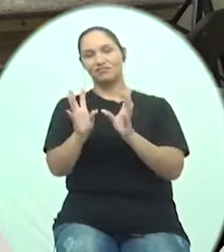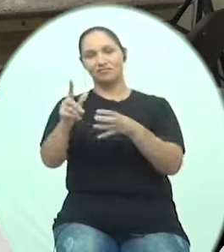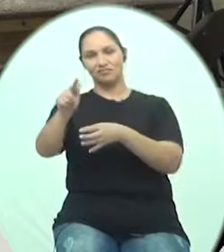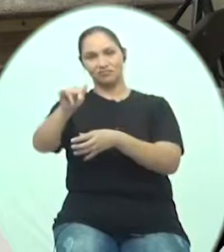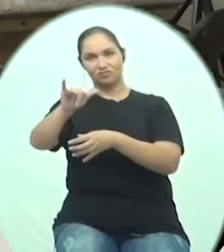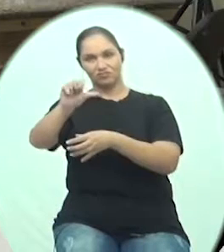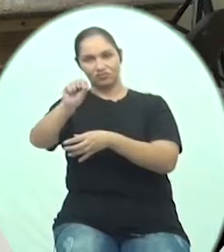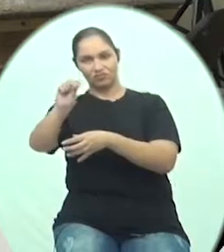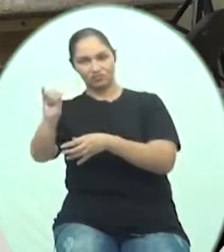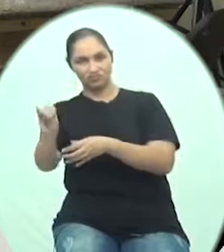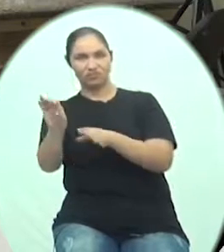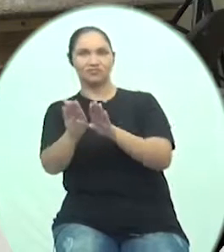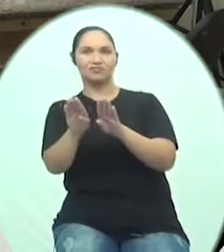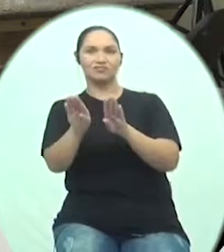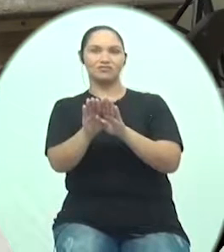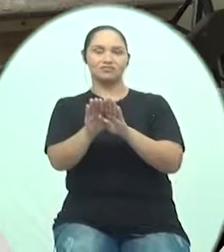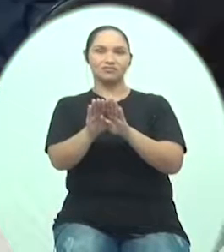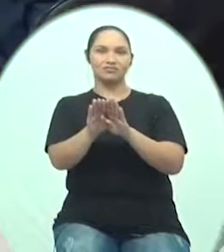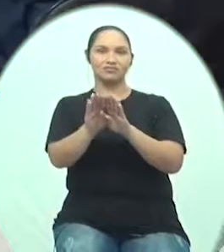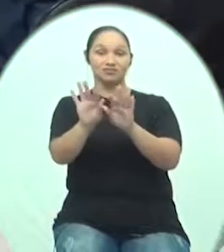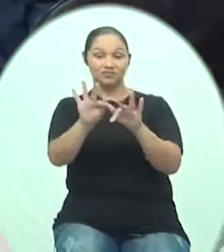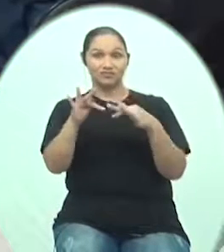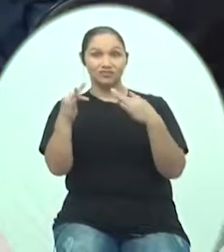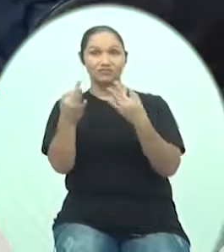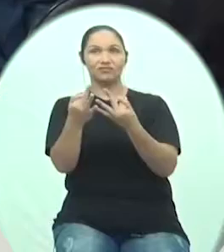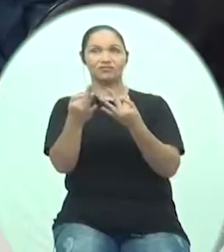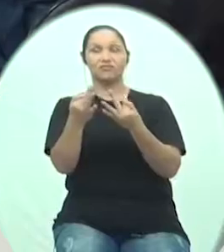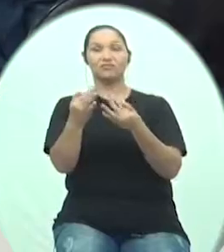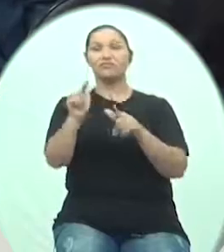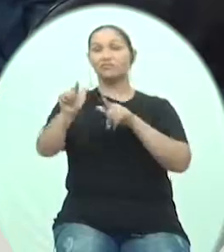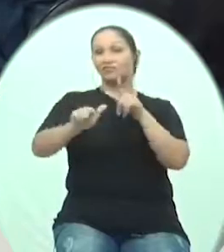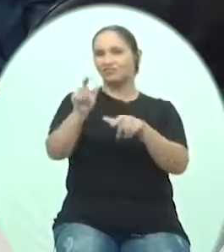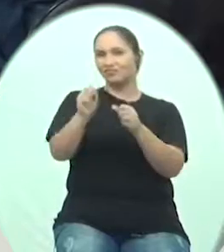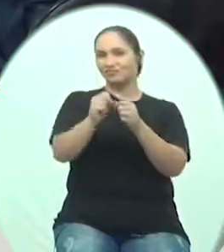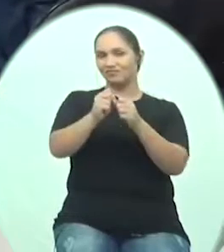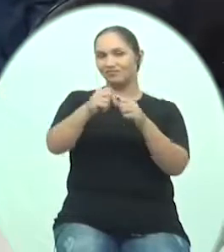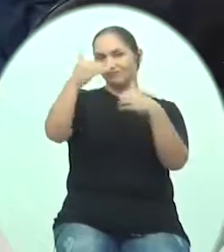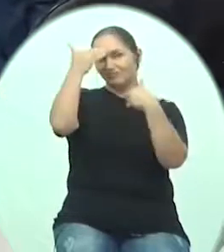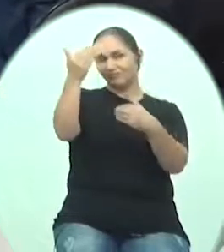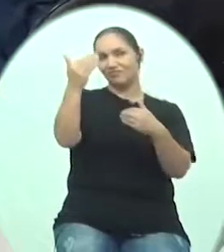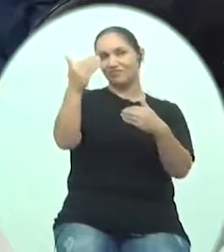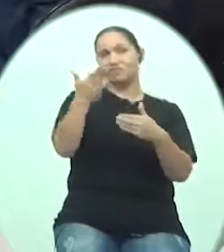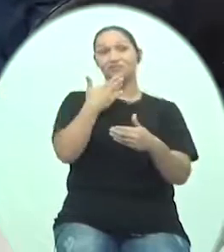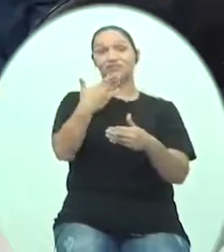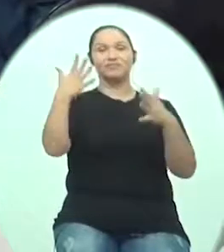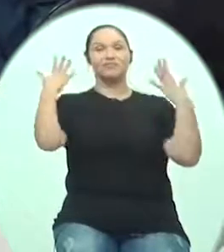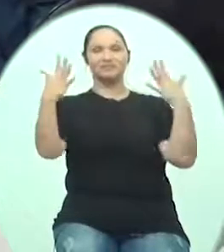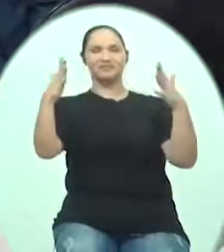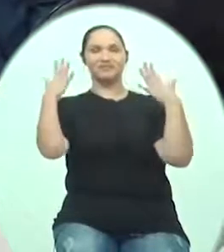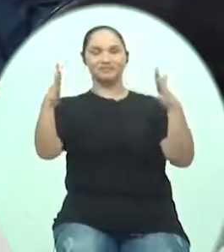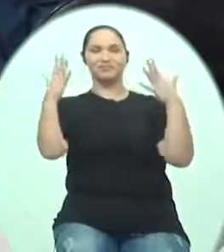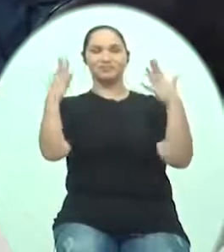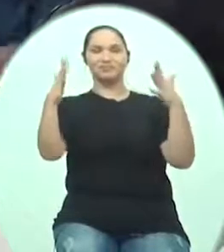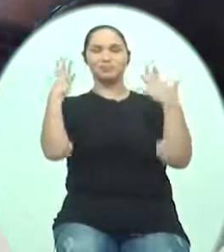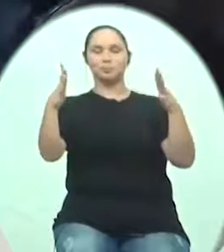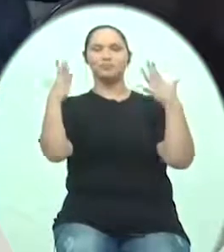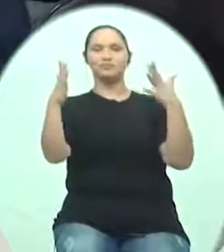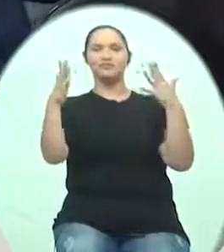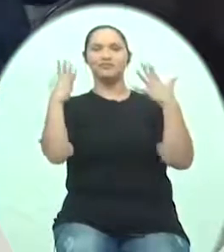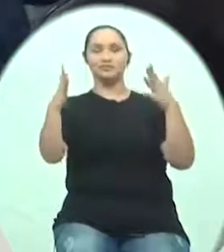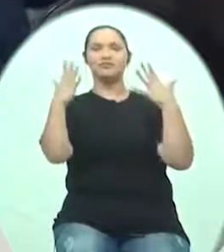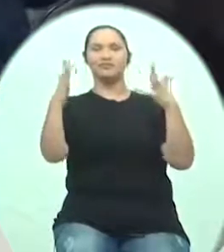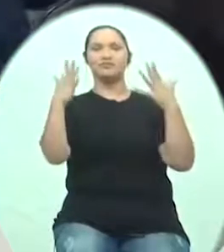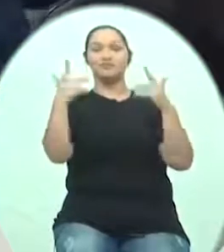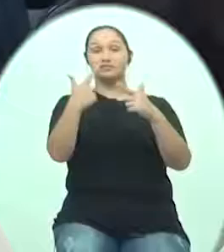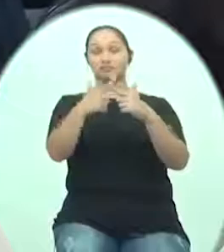Jace que vem desenvolvendo esse trabalho muito obrigado gostaria de pedir a todos os vereadores ao público aqui Uma salva de Palma porque vocês merecem